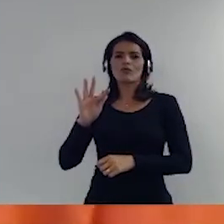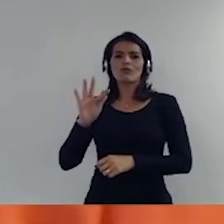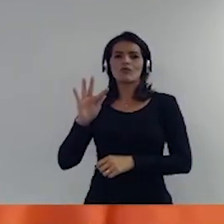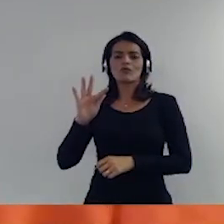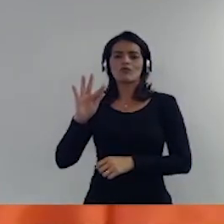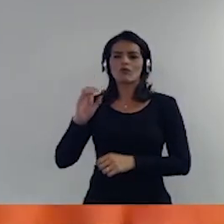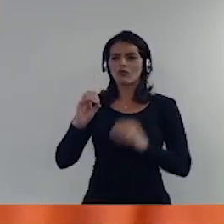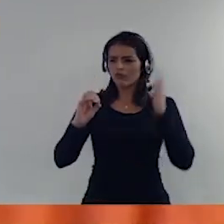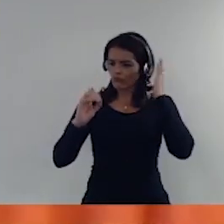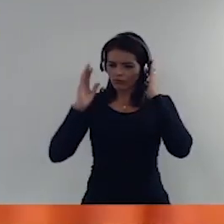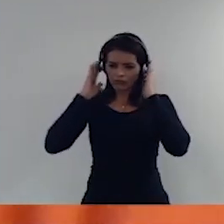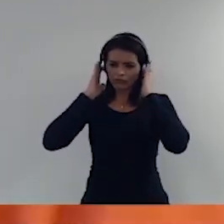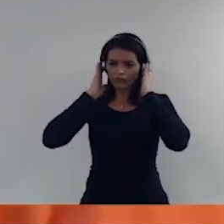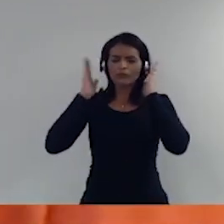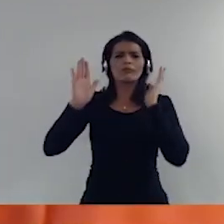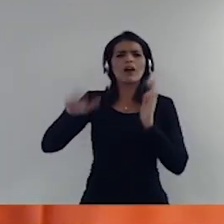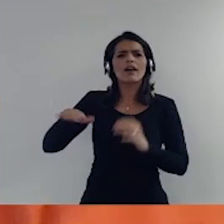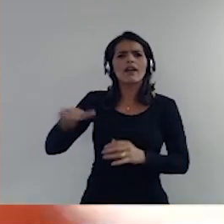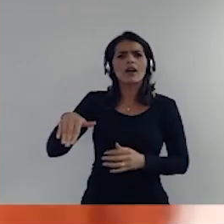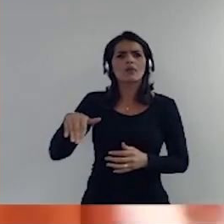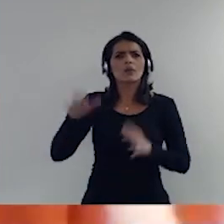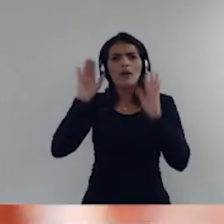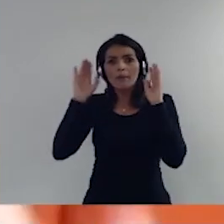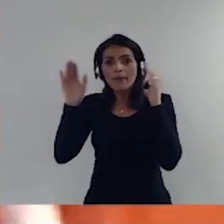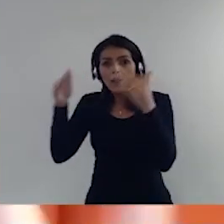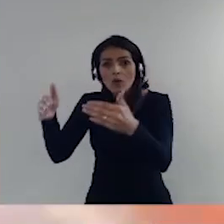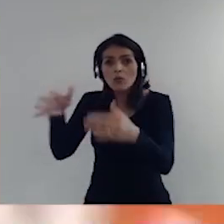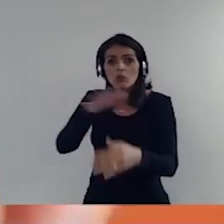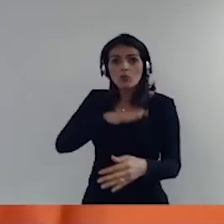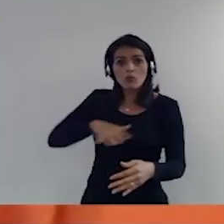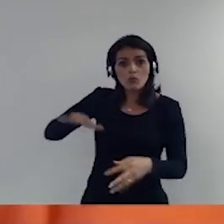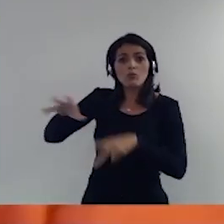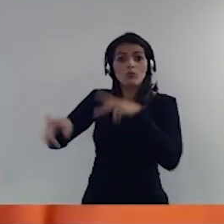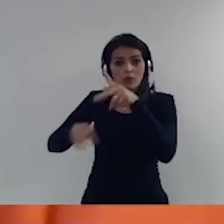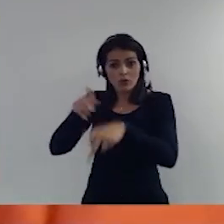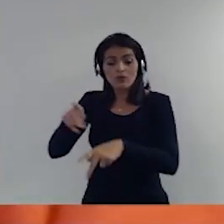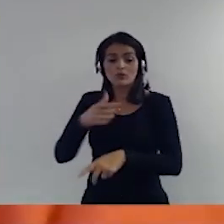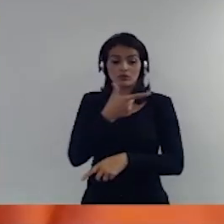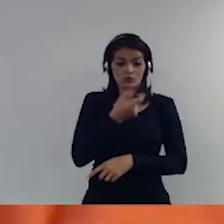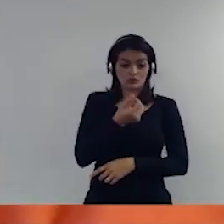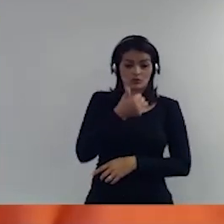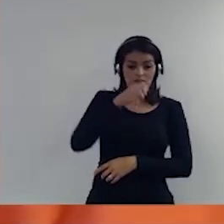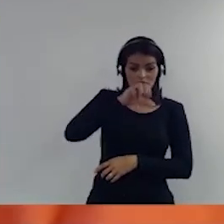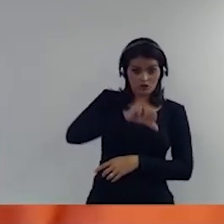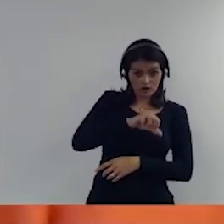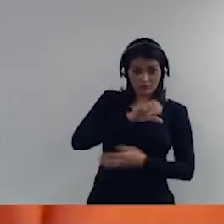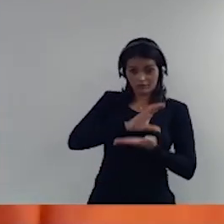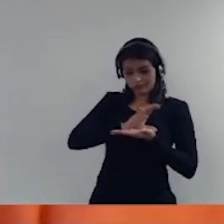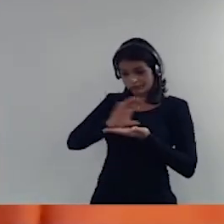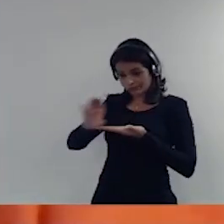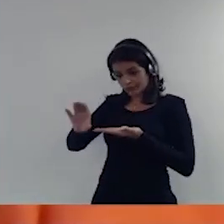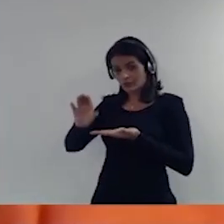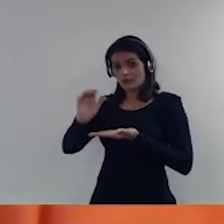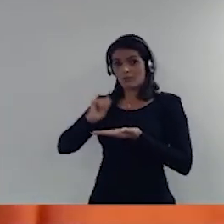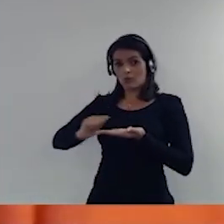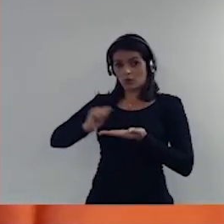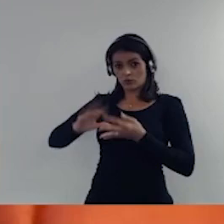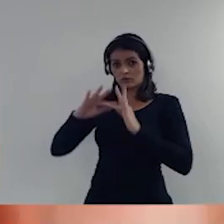sistema focalizado, barato. Em 2019, o Bolsa Família gastou